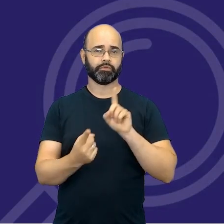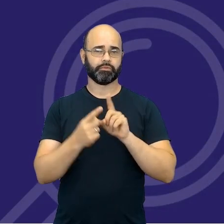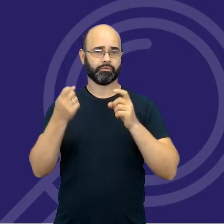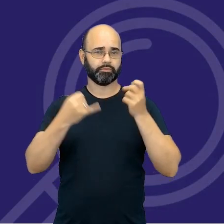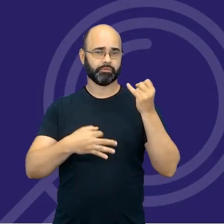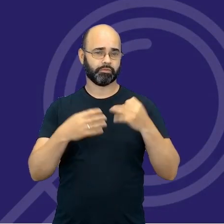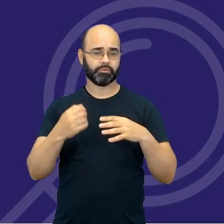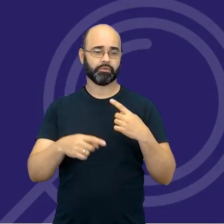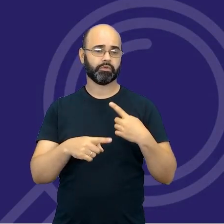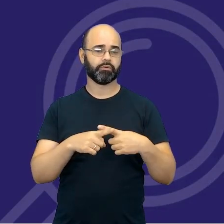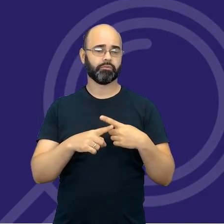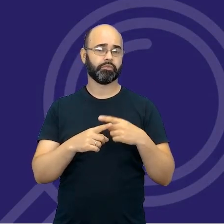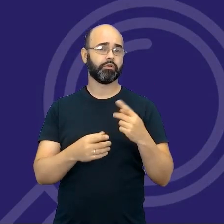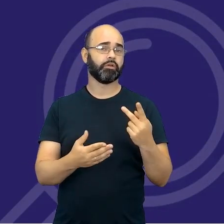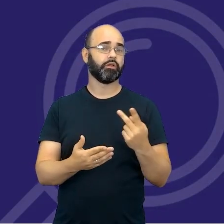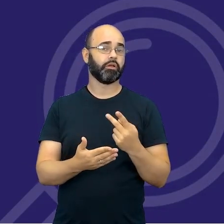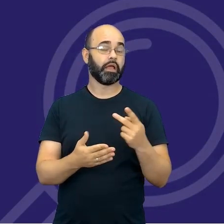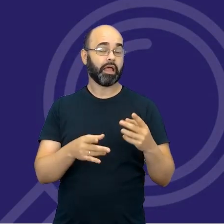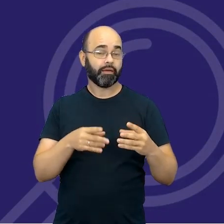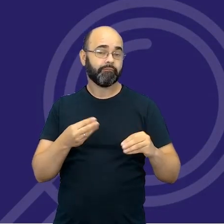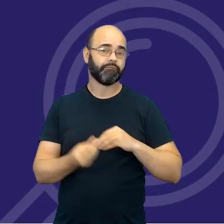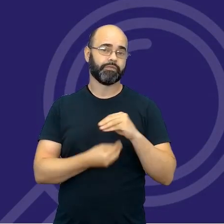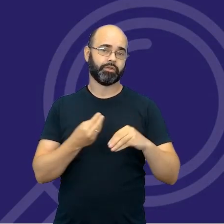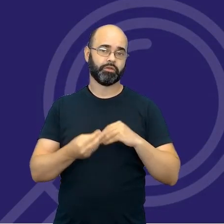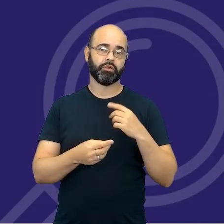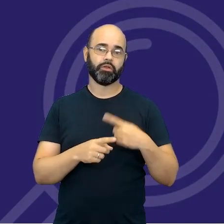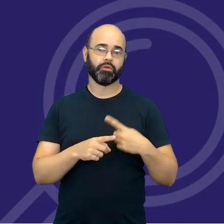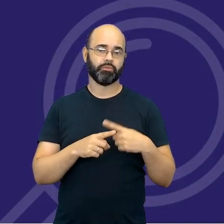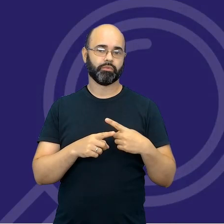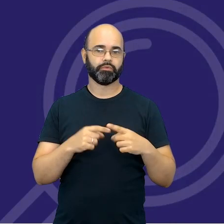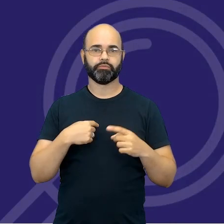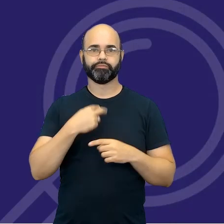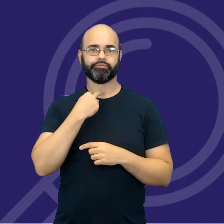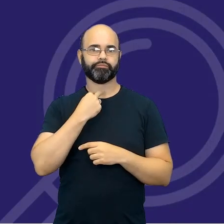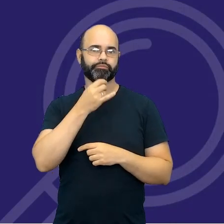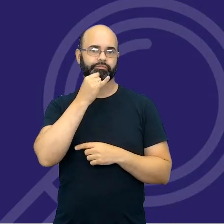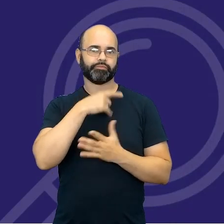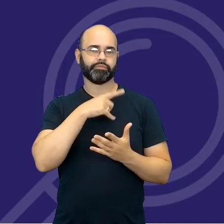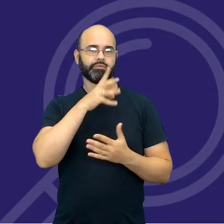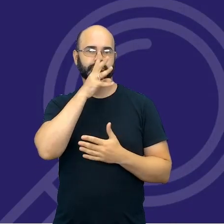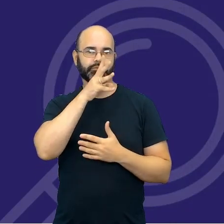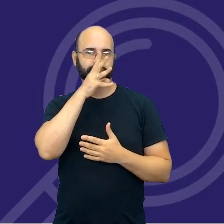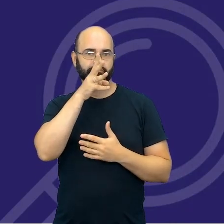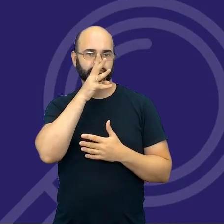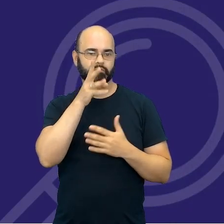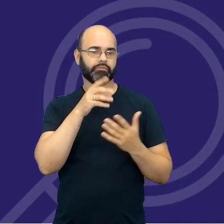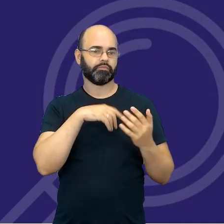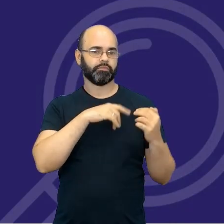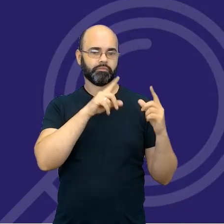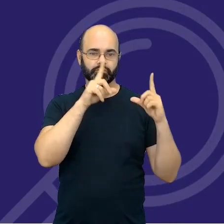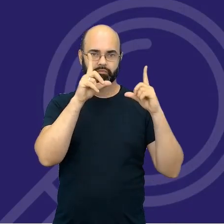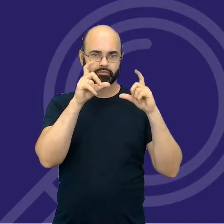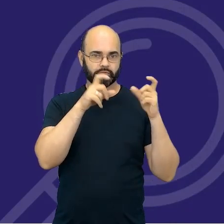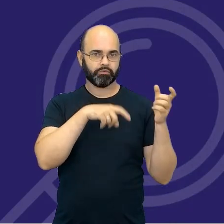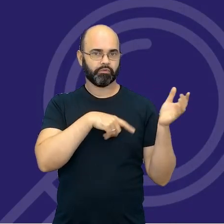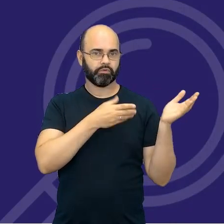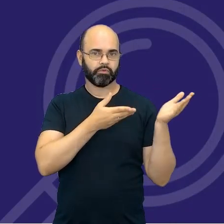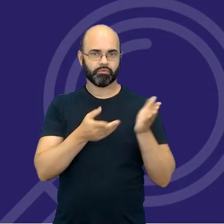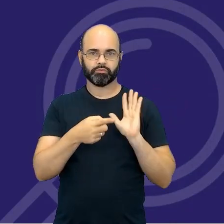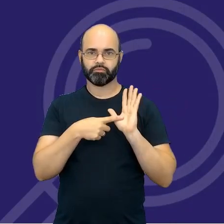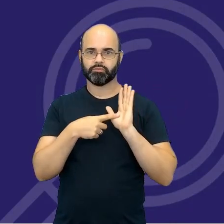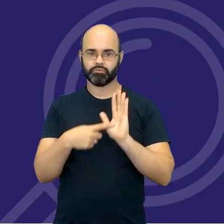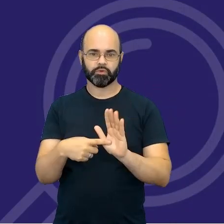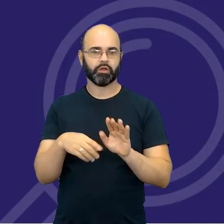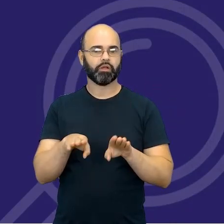eletroímã. Tem que ser considerado ali, que é montar esse motorzinho elétrico. Ó. Pode ver que na foto já tem um ímã de